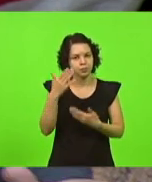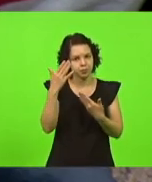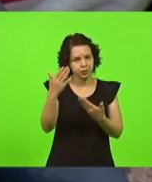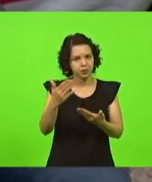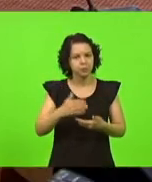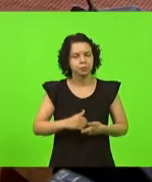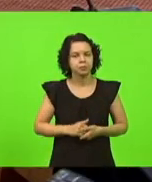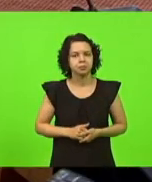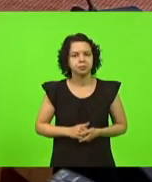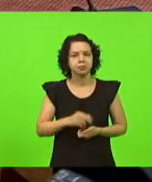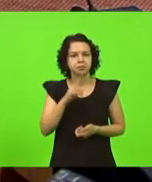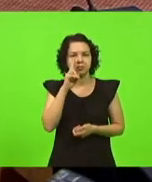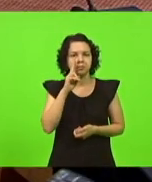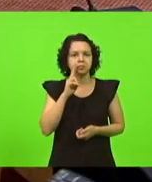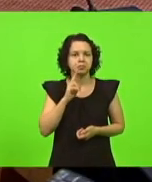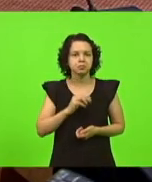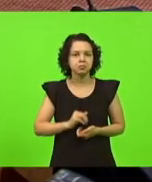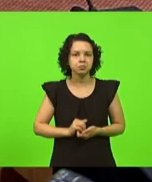deputado Ivan Nats.